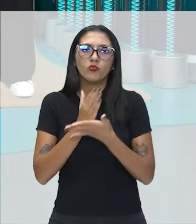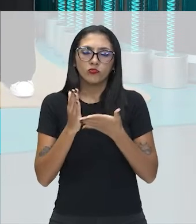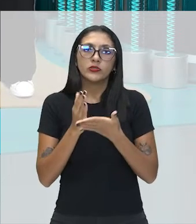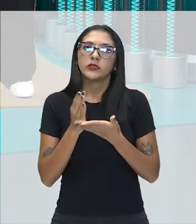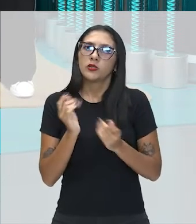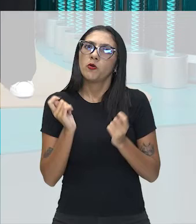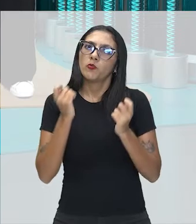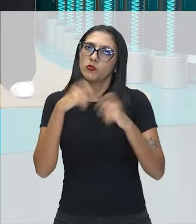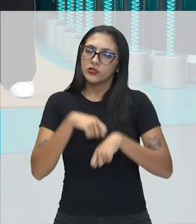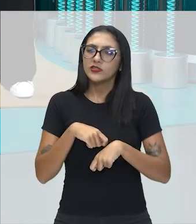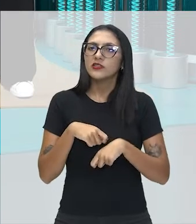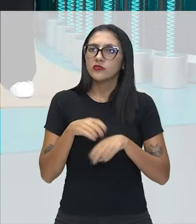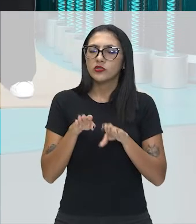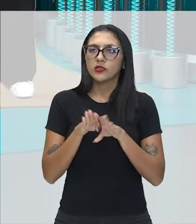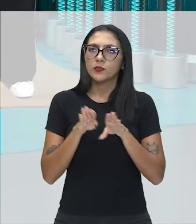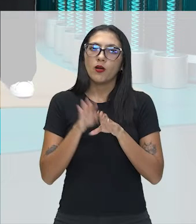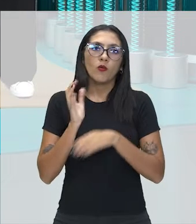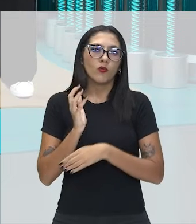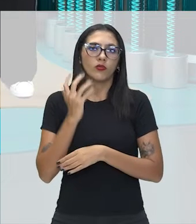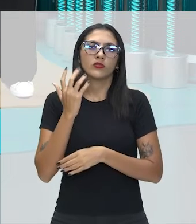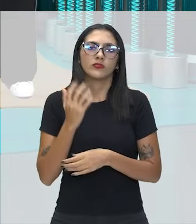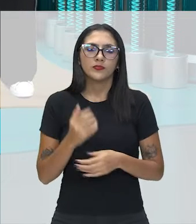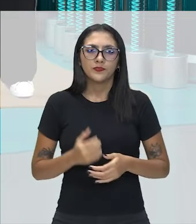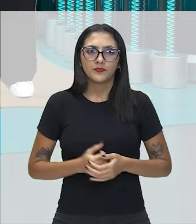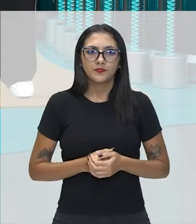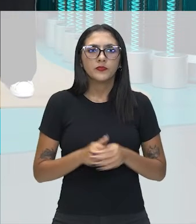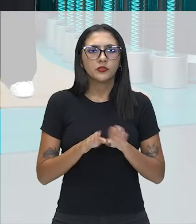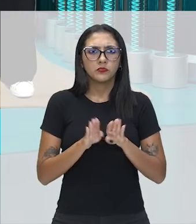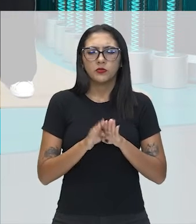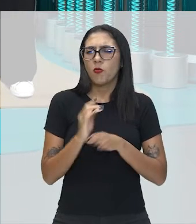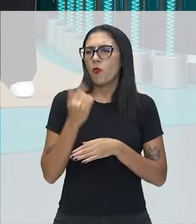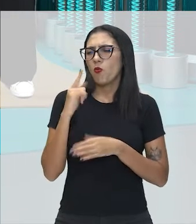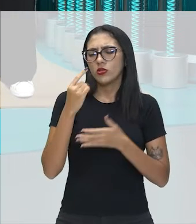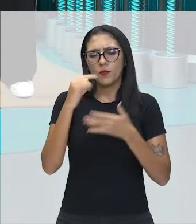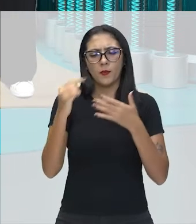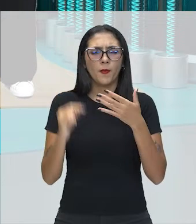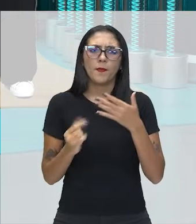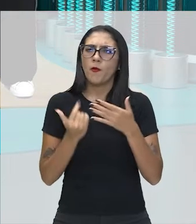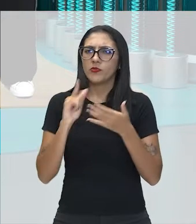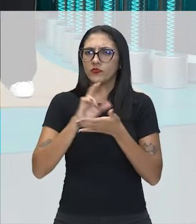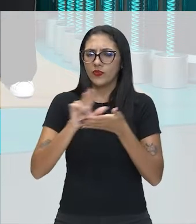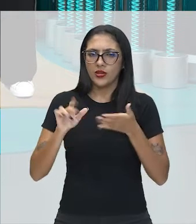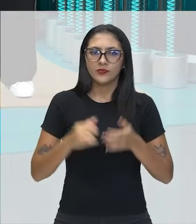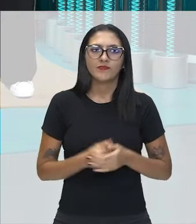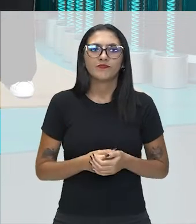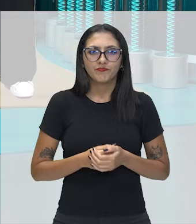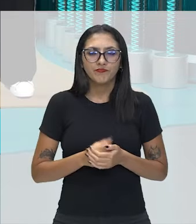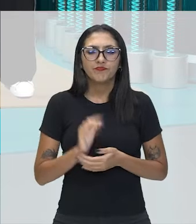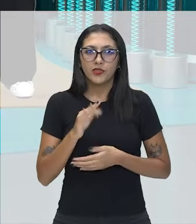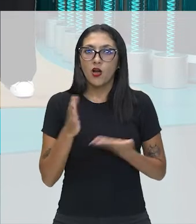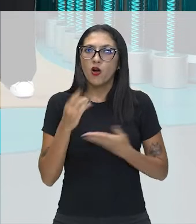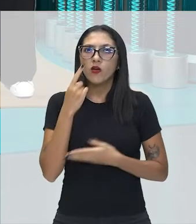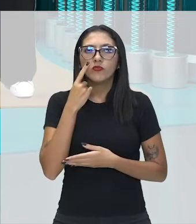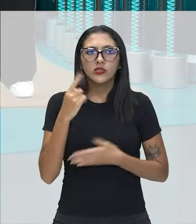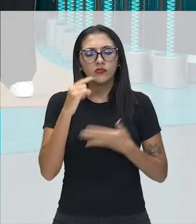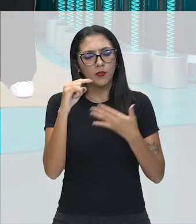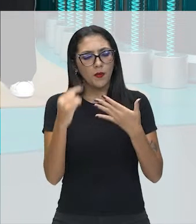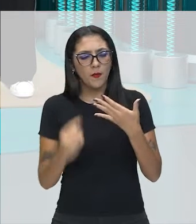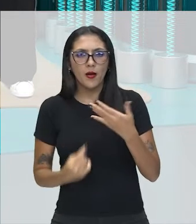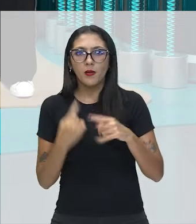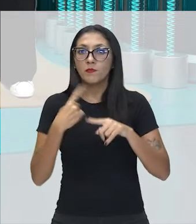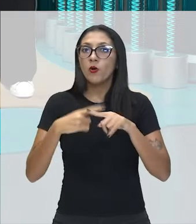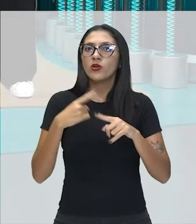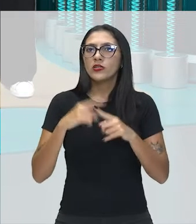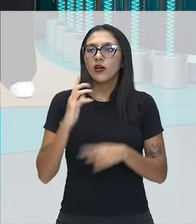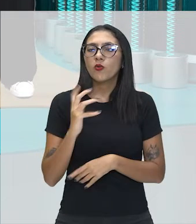cãibra, entre outros fatores. Ok, a gente viu quais são os fatores que podem desencadear esse quadro